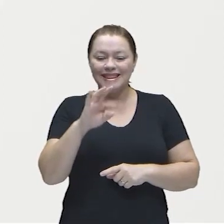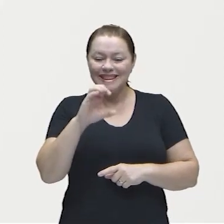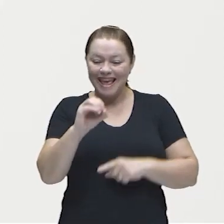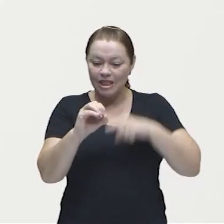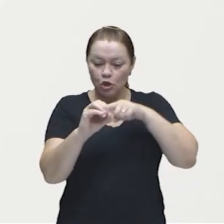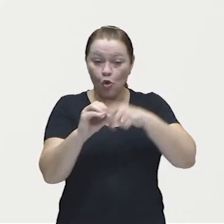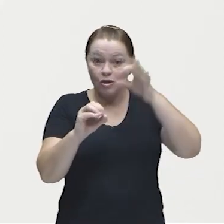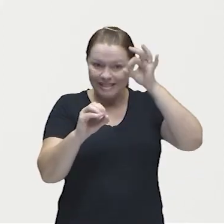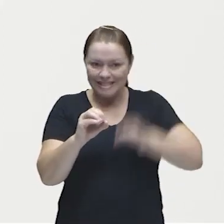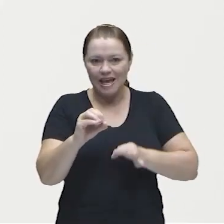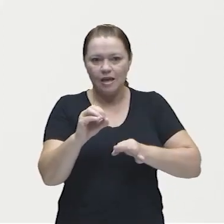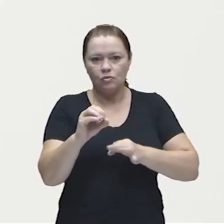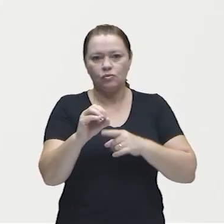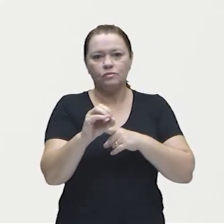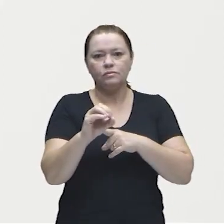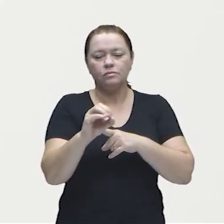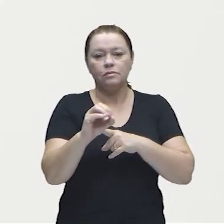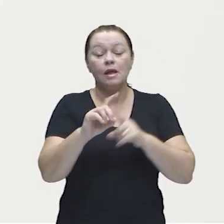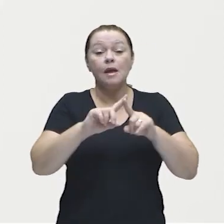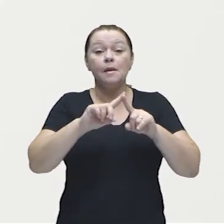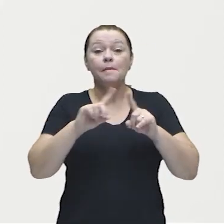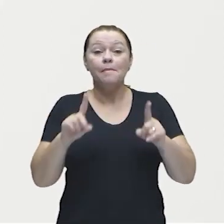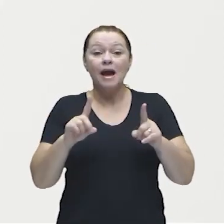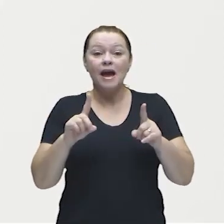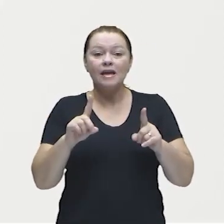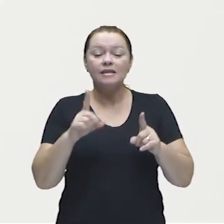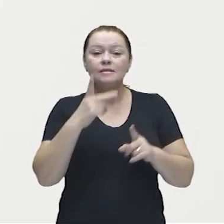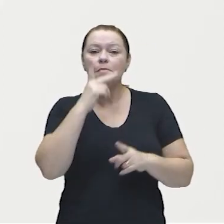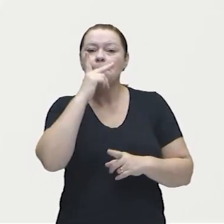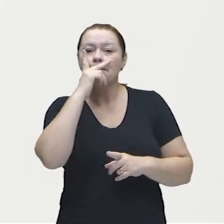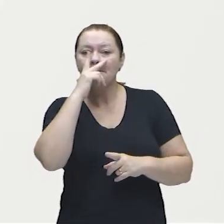O. E possui o som de U. Olha aí,